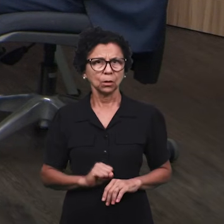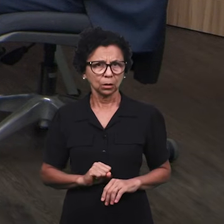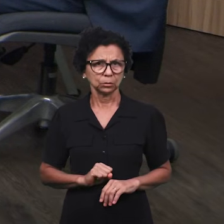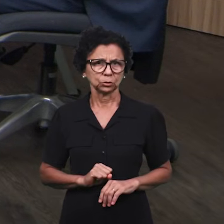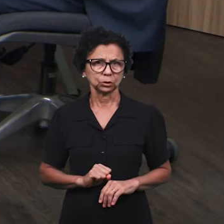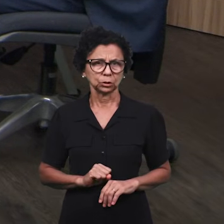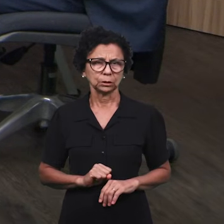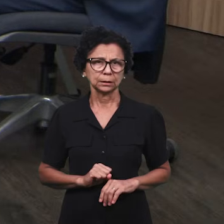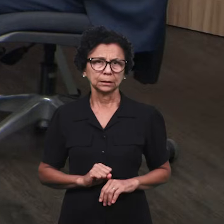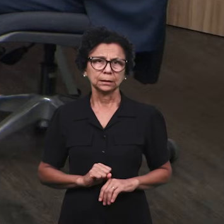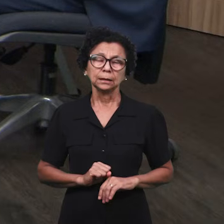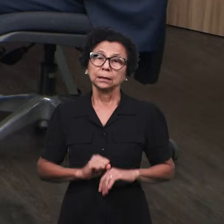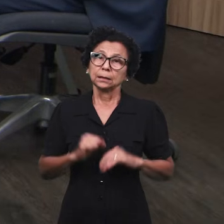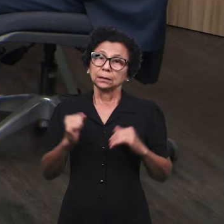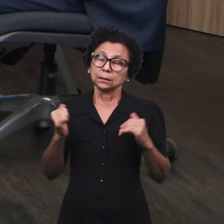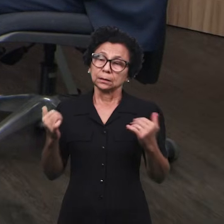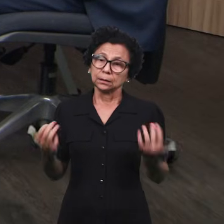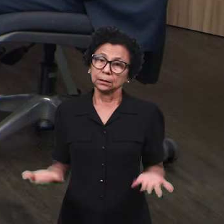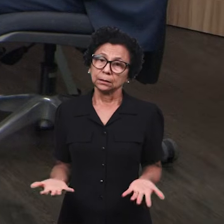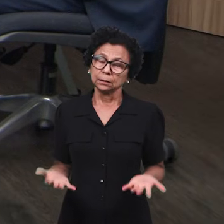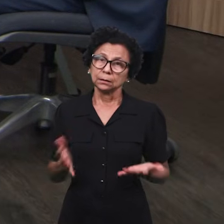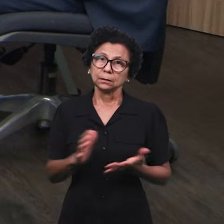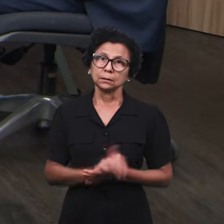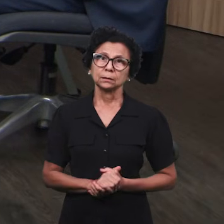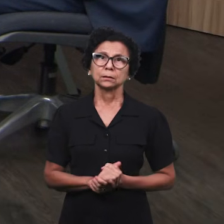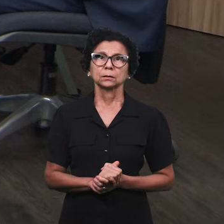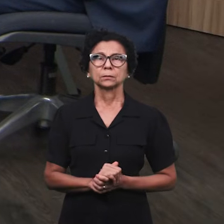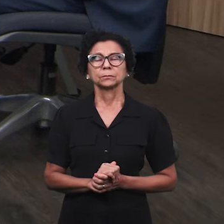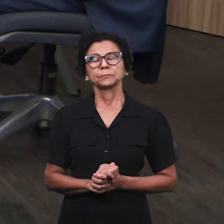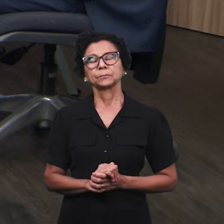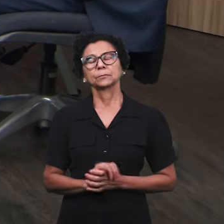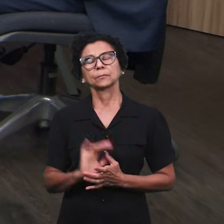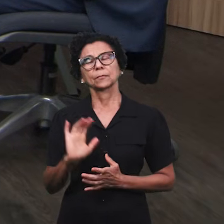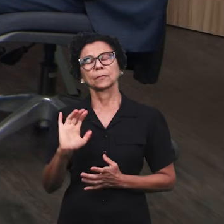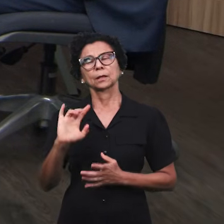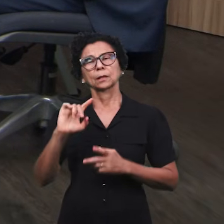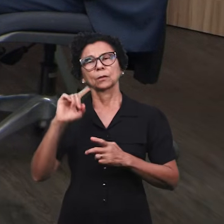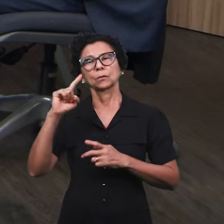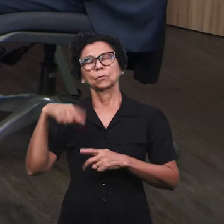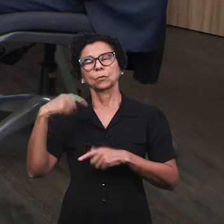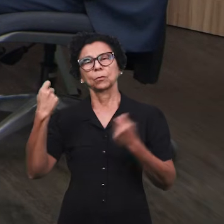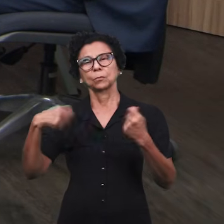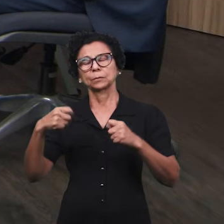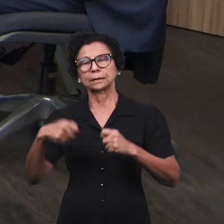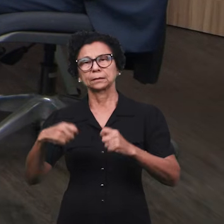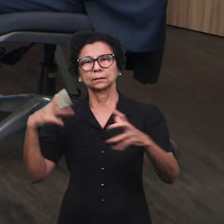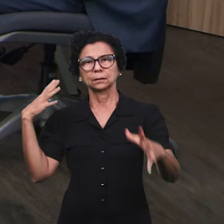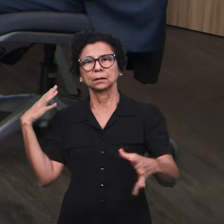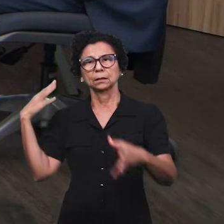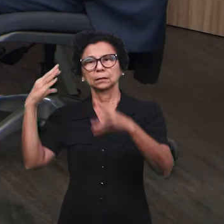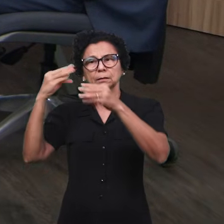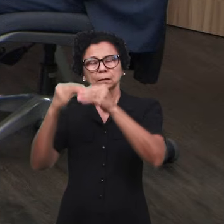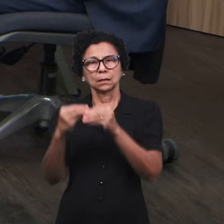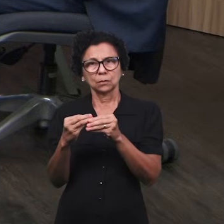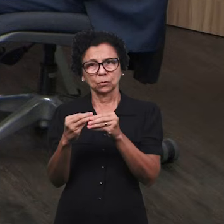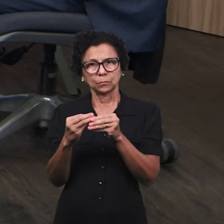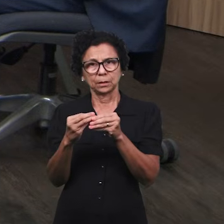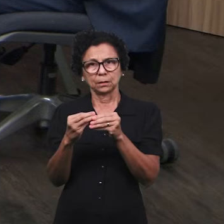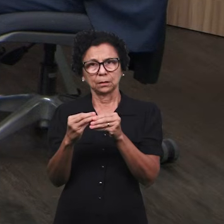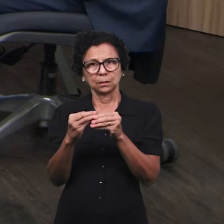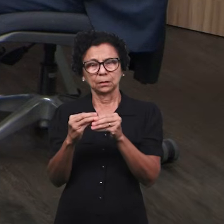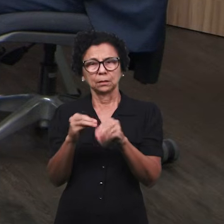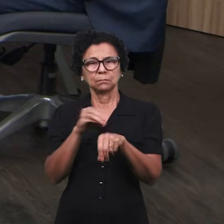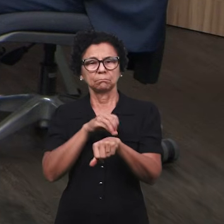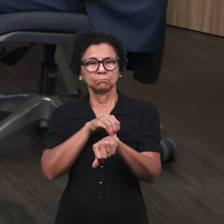construção de um texto em Libras para que ele entenda o que está sendo dito. Então, a estratégia é você ter boa memória, que isso aí é uma